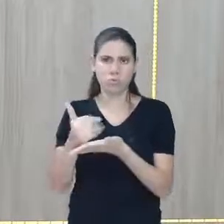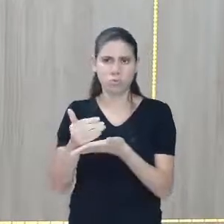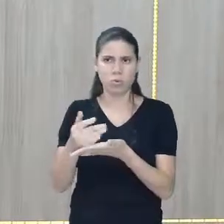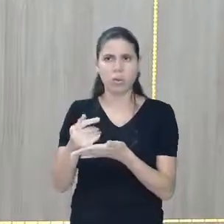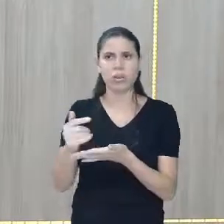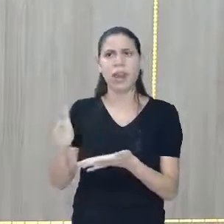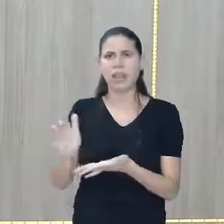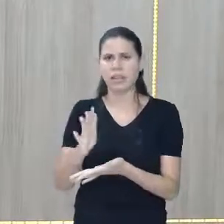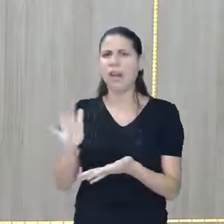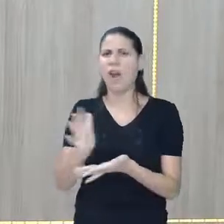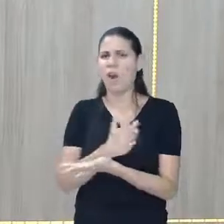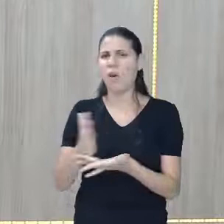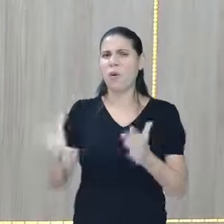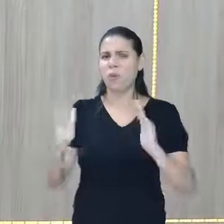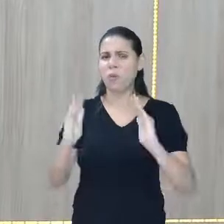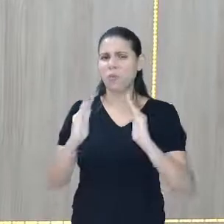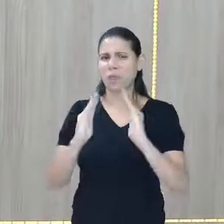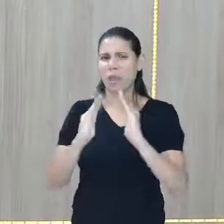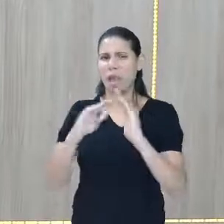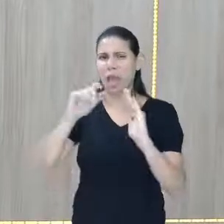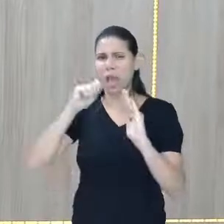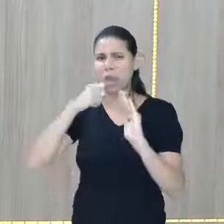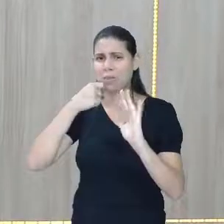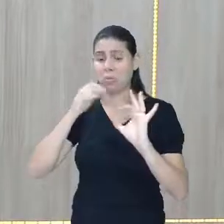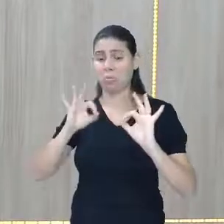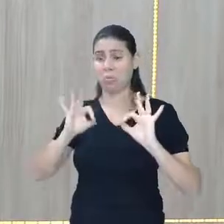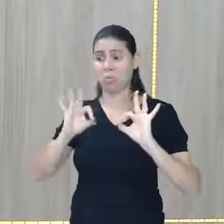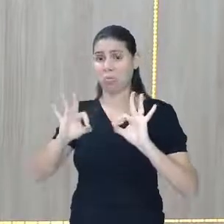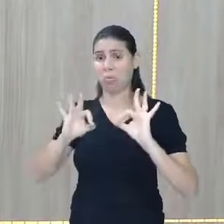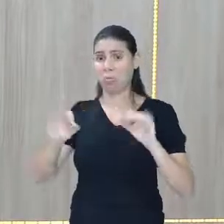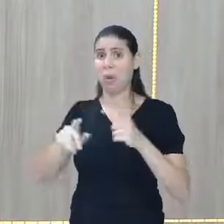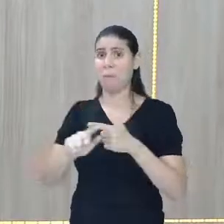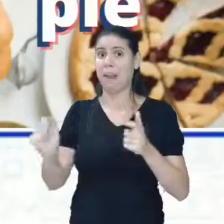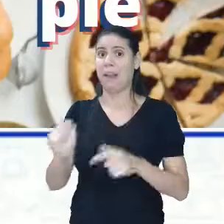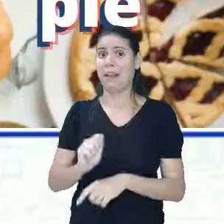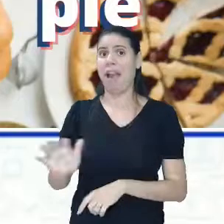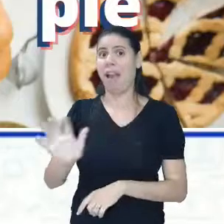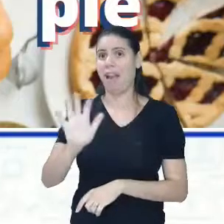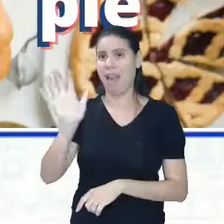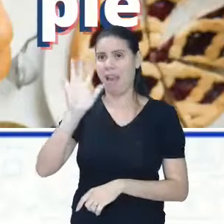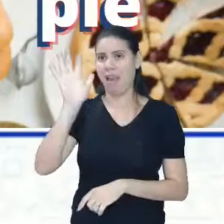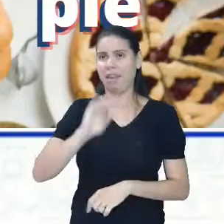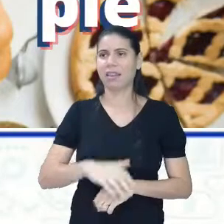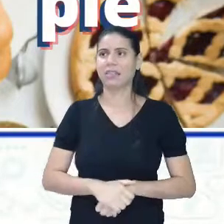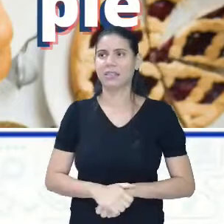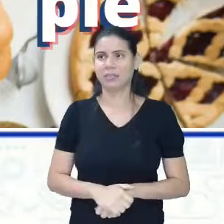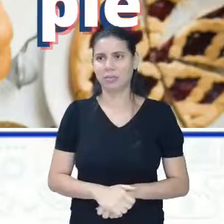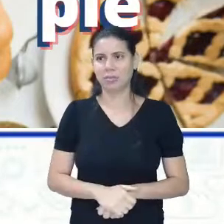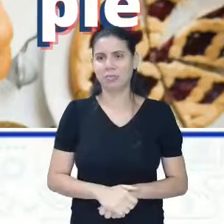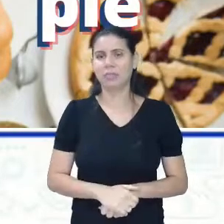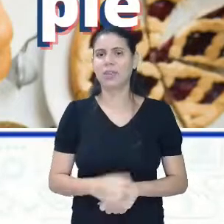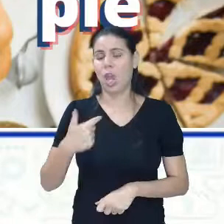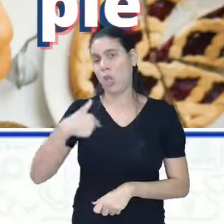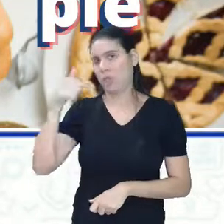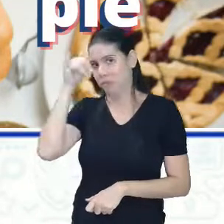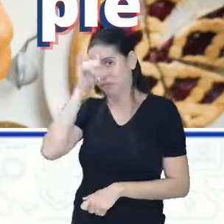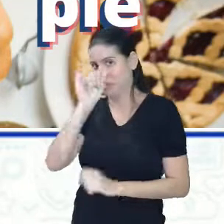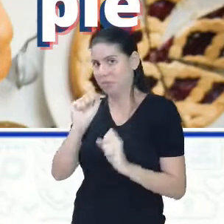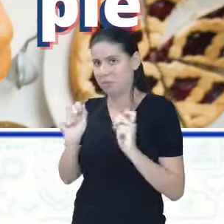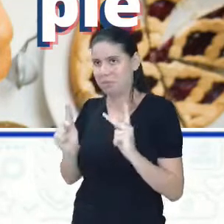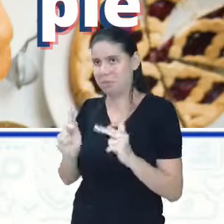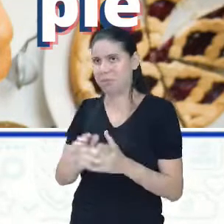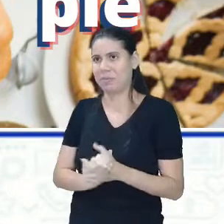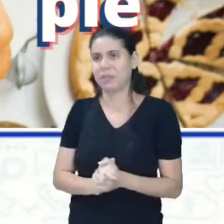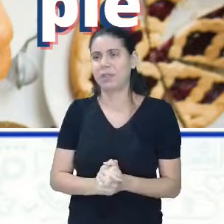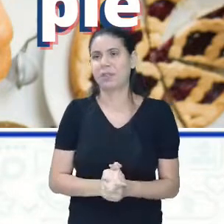chiques lá, que é tudo muito calórico e muito caro também. Temos aí, ó. Estou evitando.